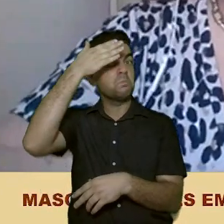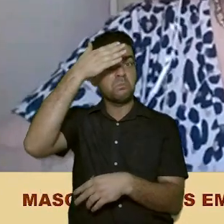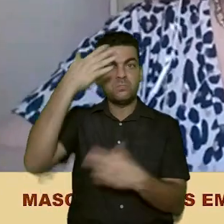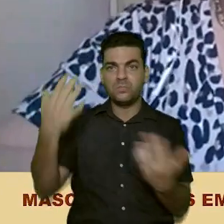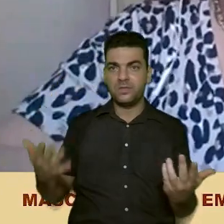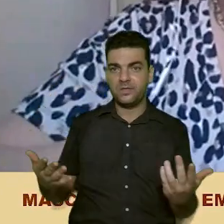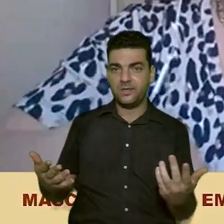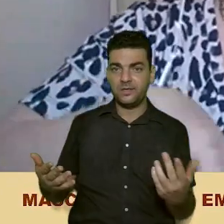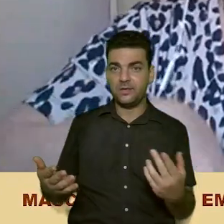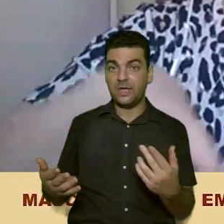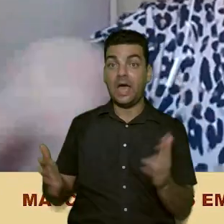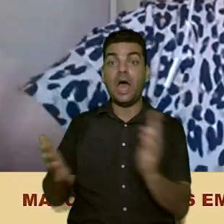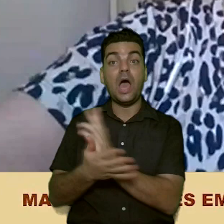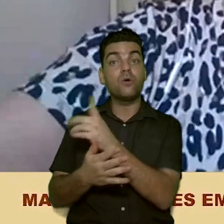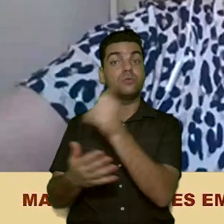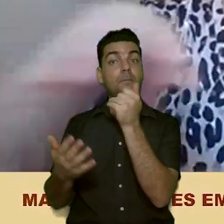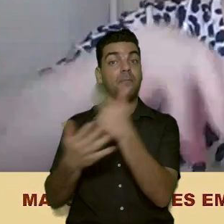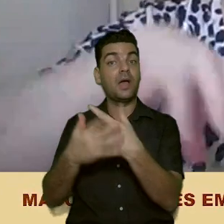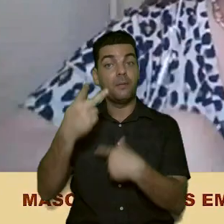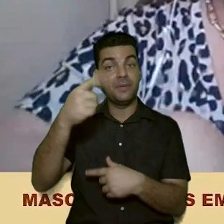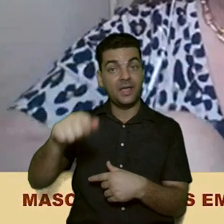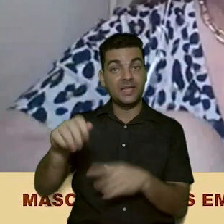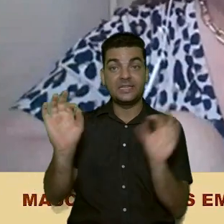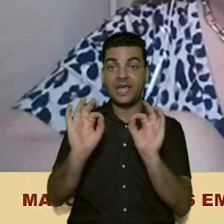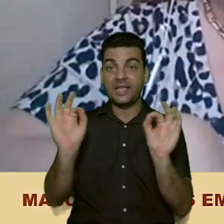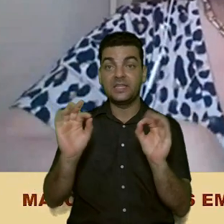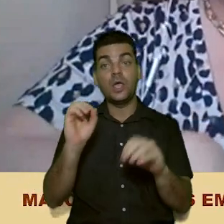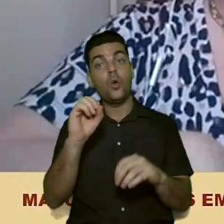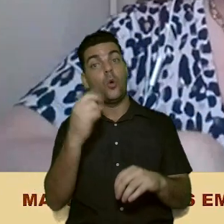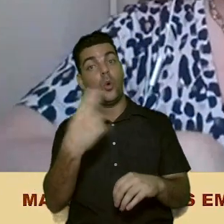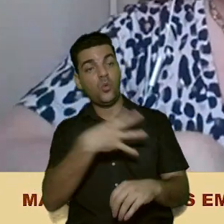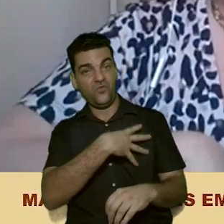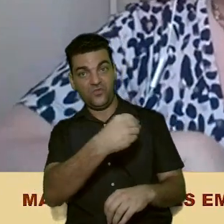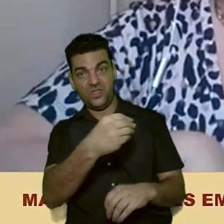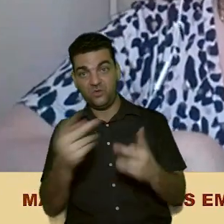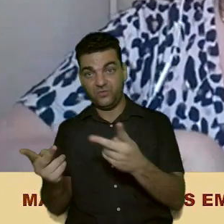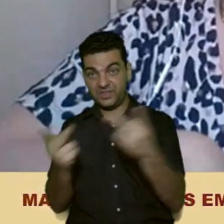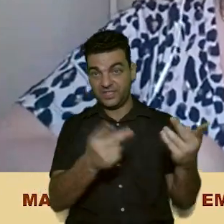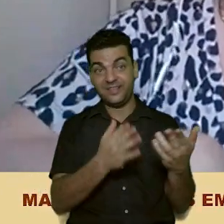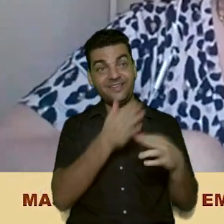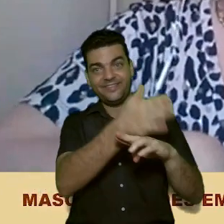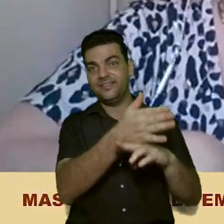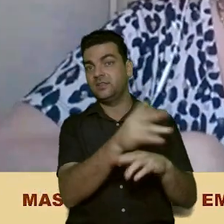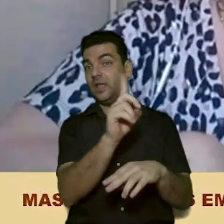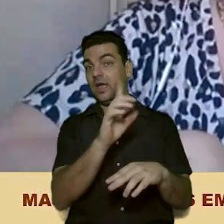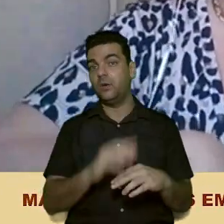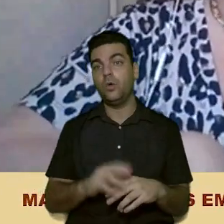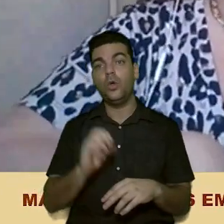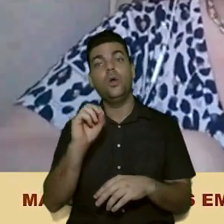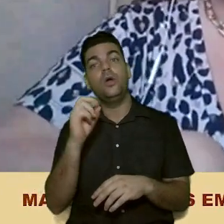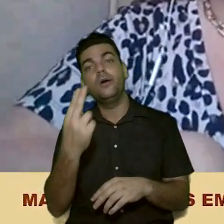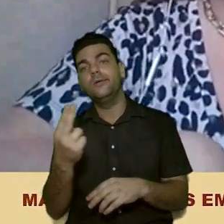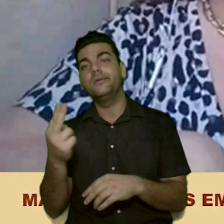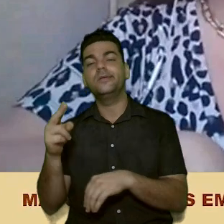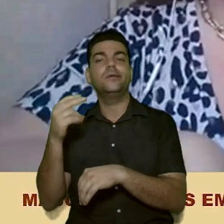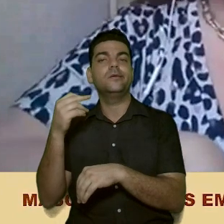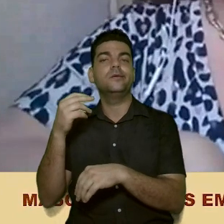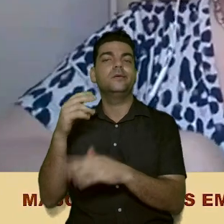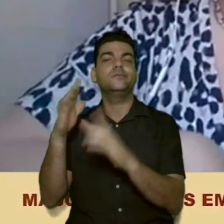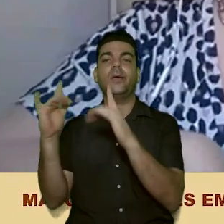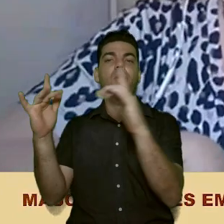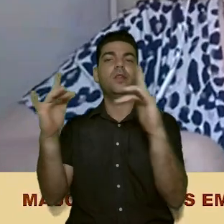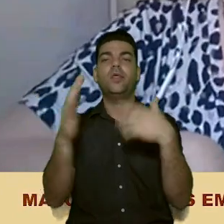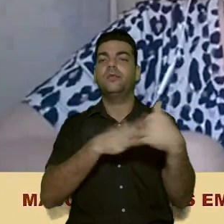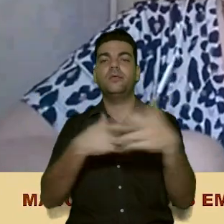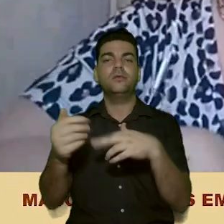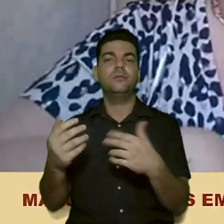que não paga pensão, aquele seu amigo que não vai visitar o filho, né? Aquele seu amigo que trai todas as companheiras, aquele seu amigo que trata as mulheres como